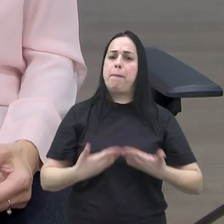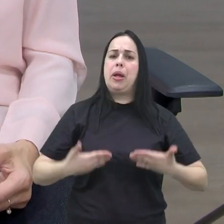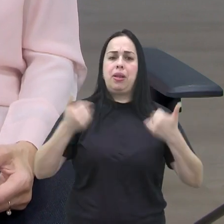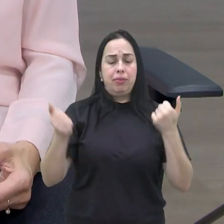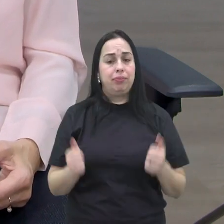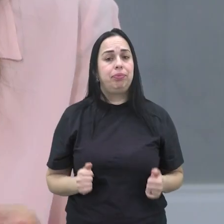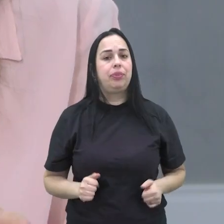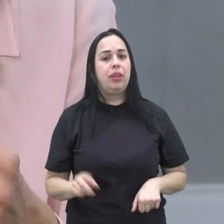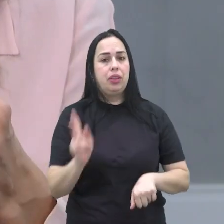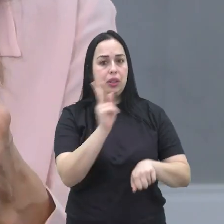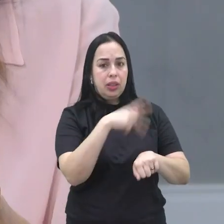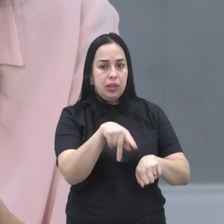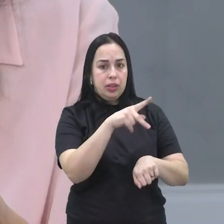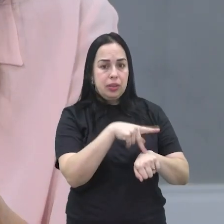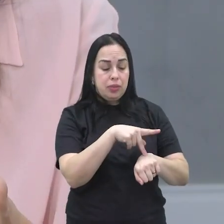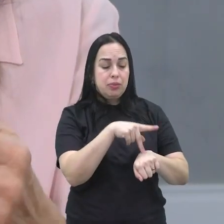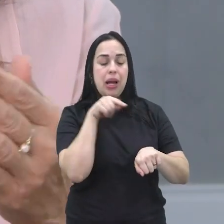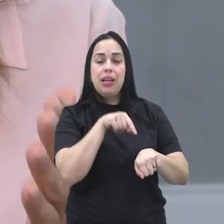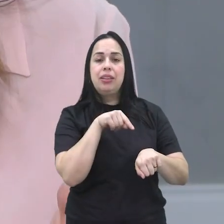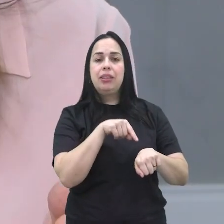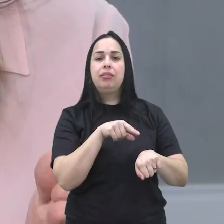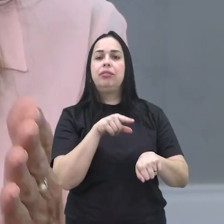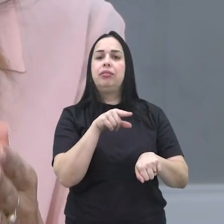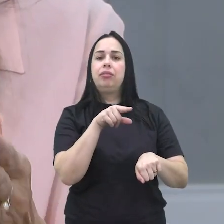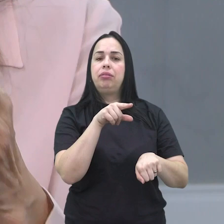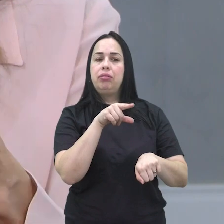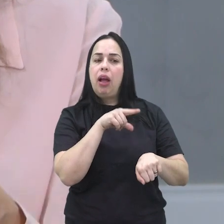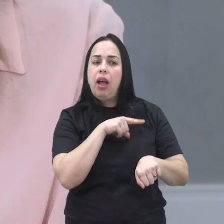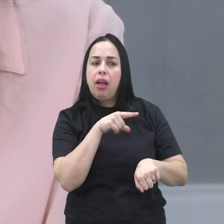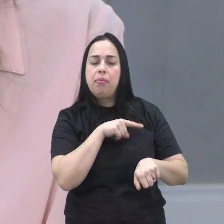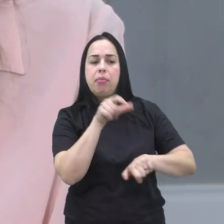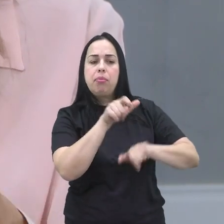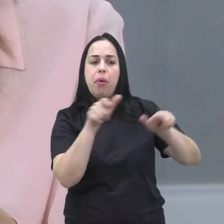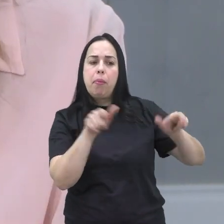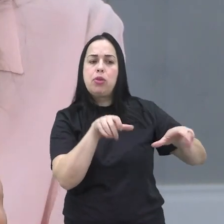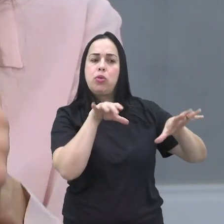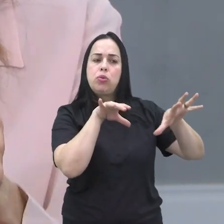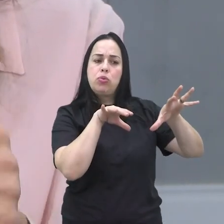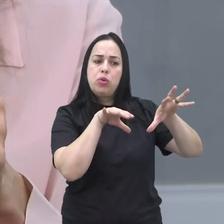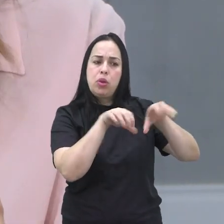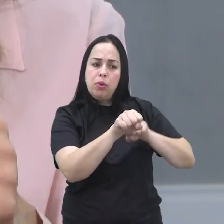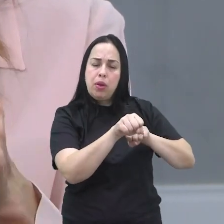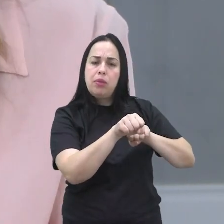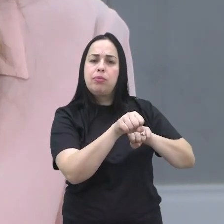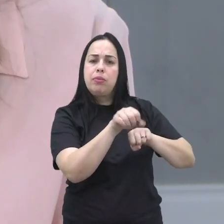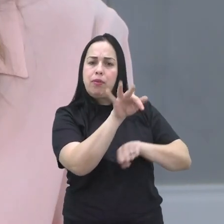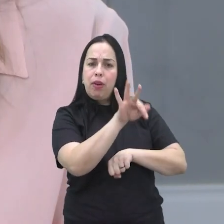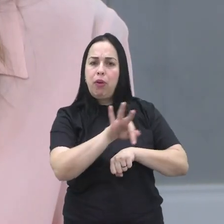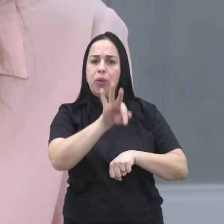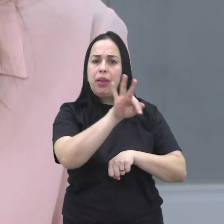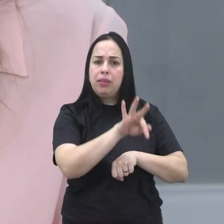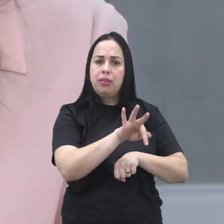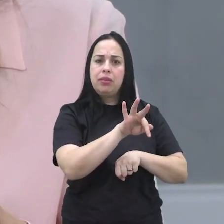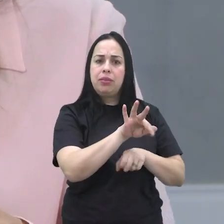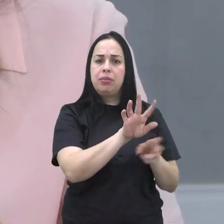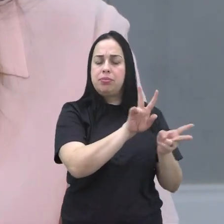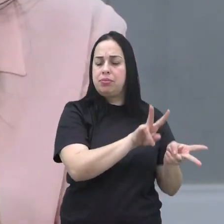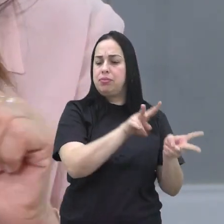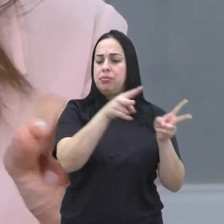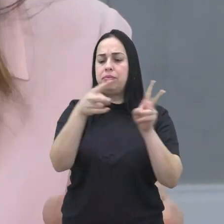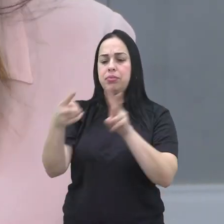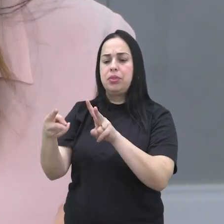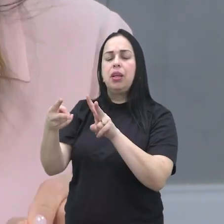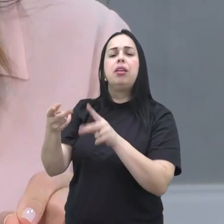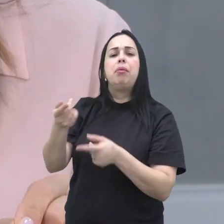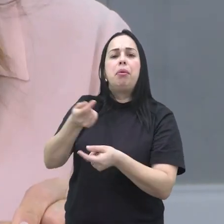um país melhor. Um país que tem um número maior de pessoas que são formadas no ensino superior, tem